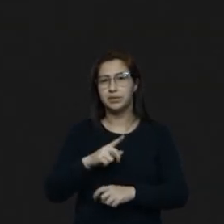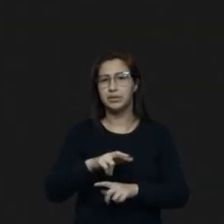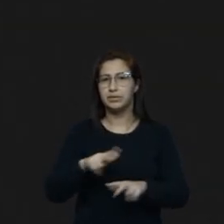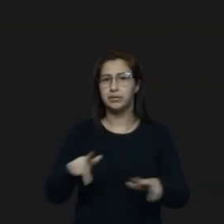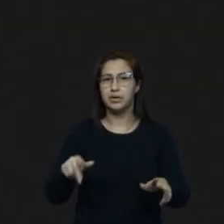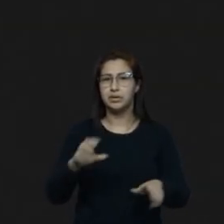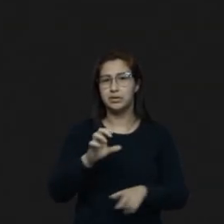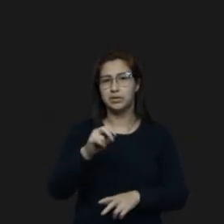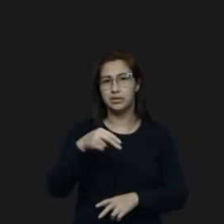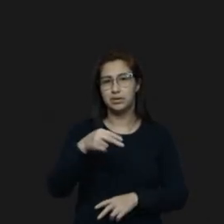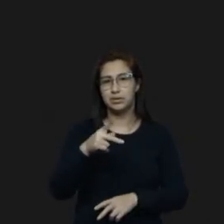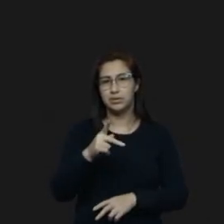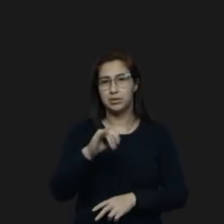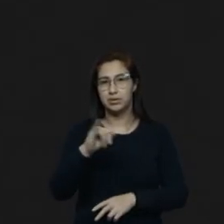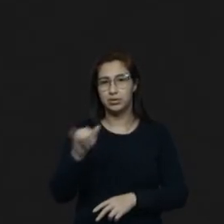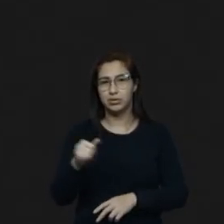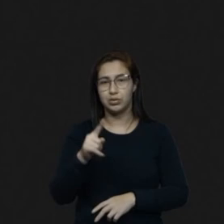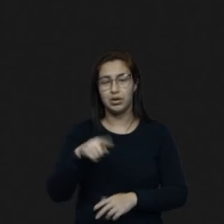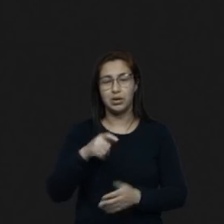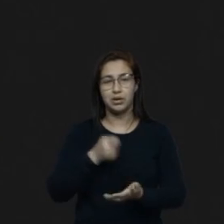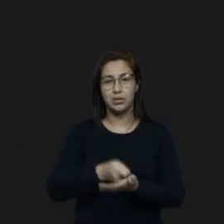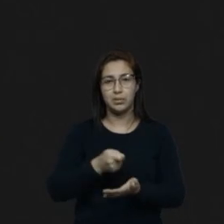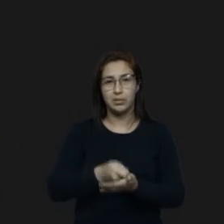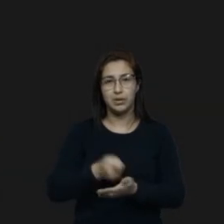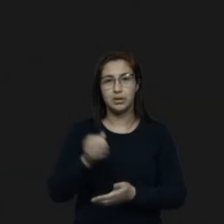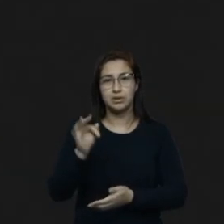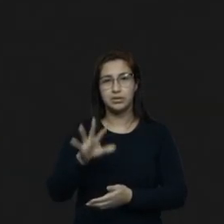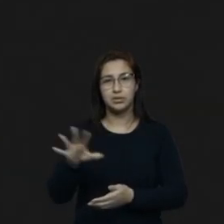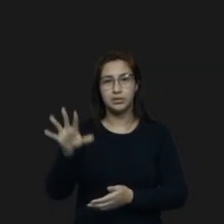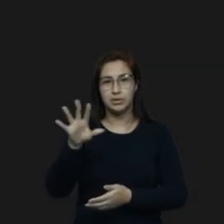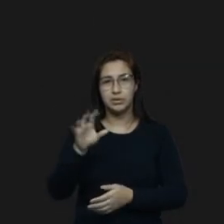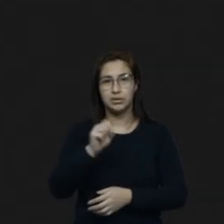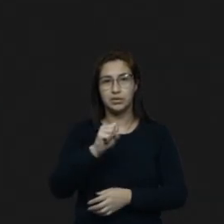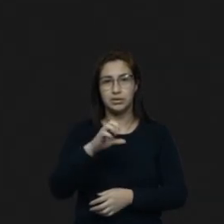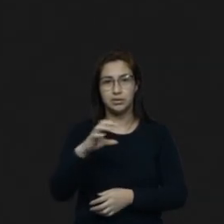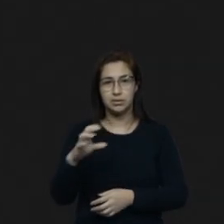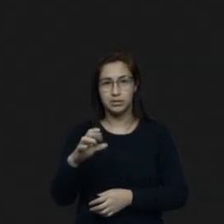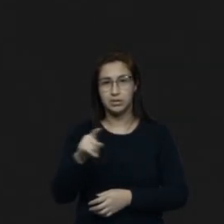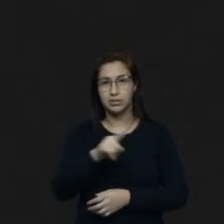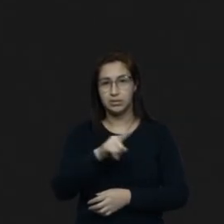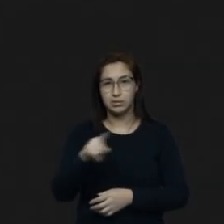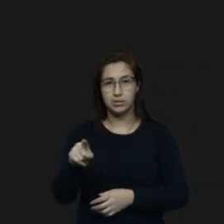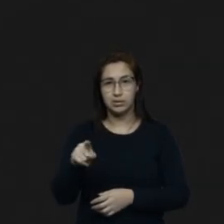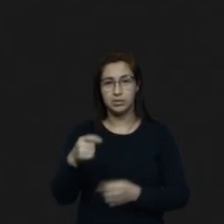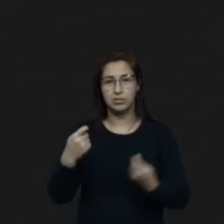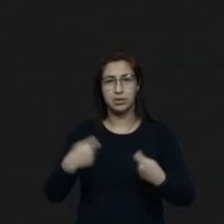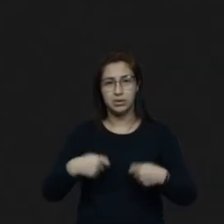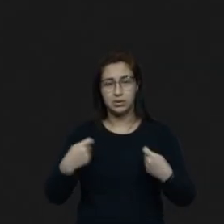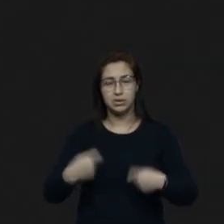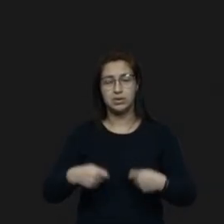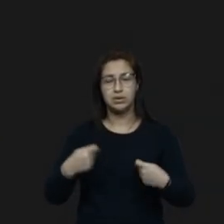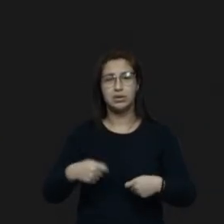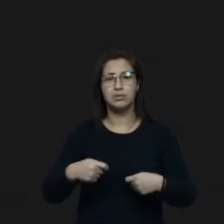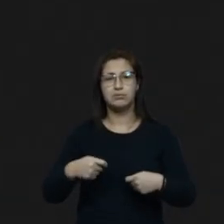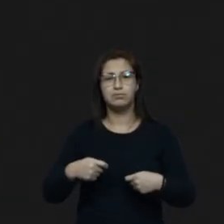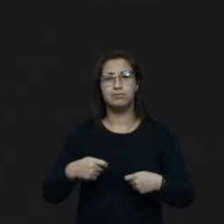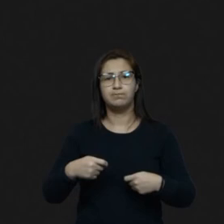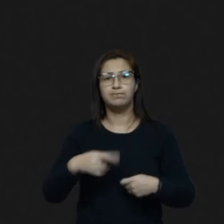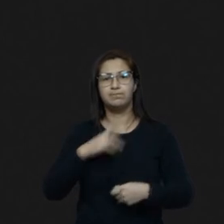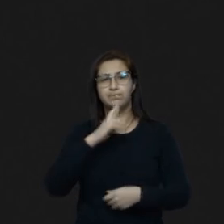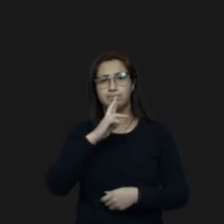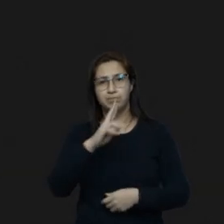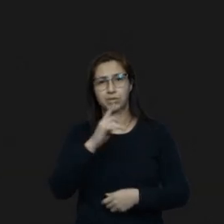uma obrigação, federações catarinenses, dos senhores se manifestarem. As associações